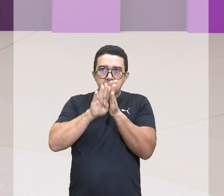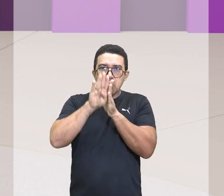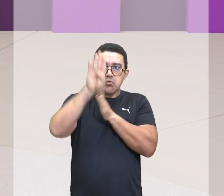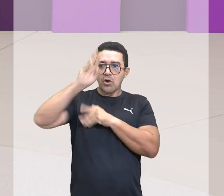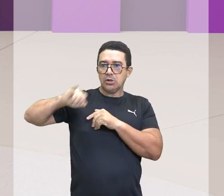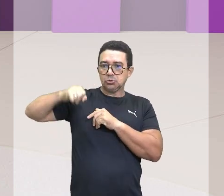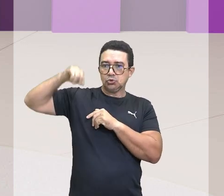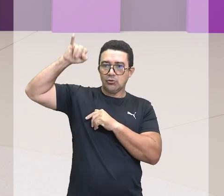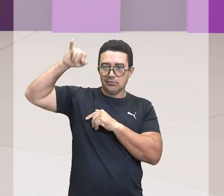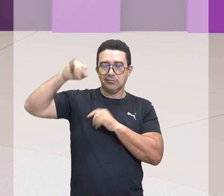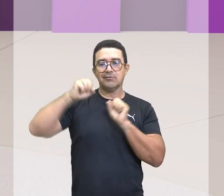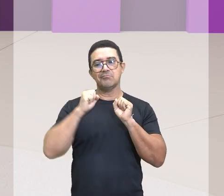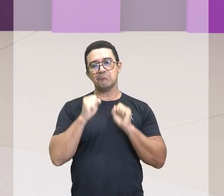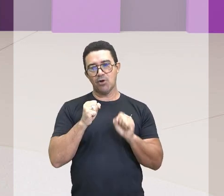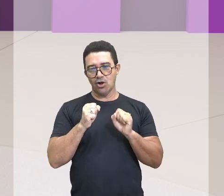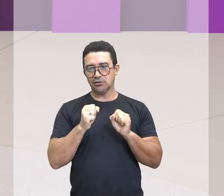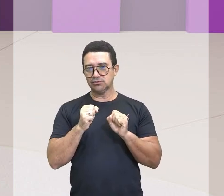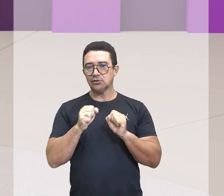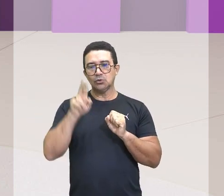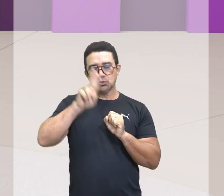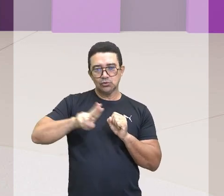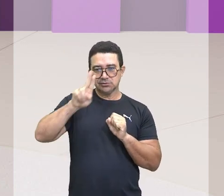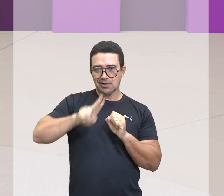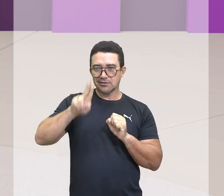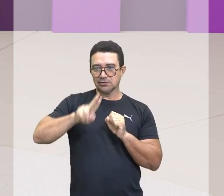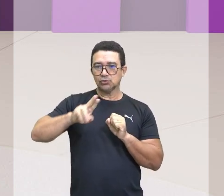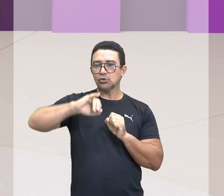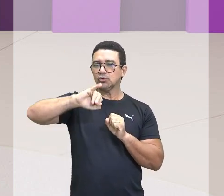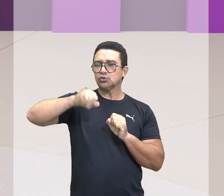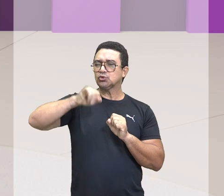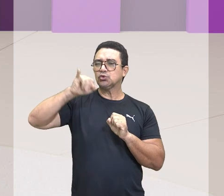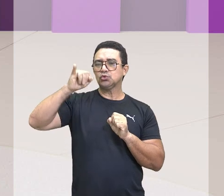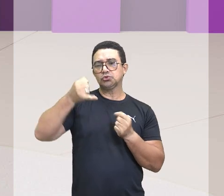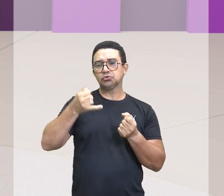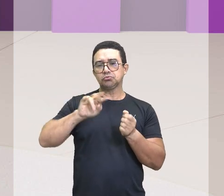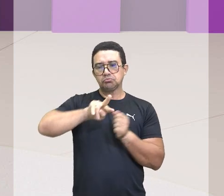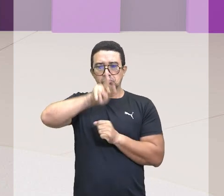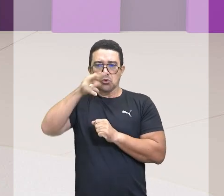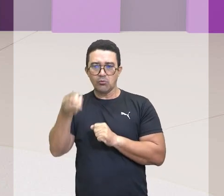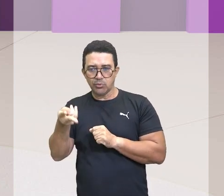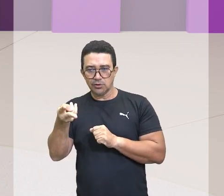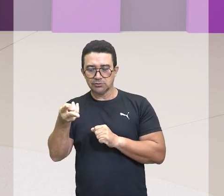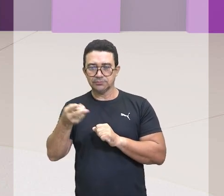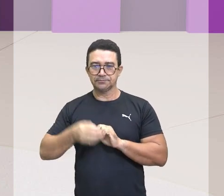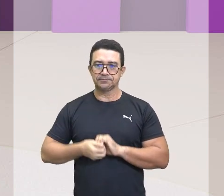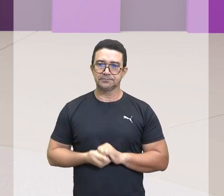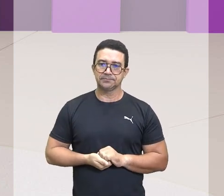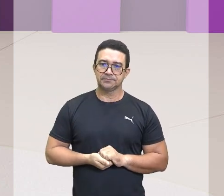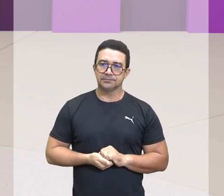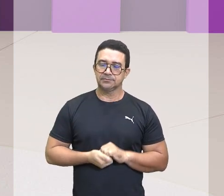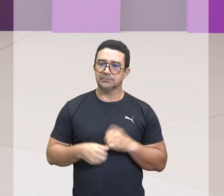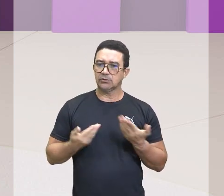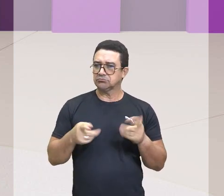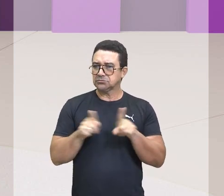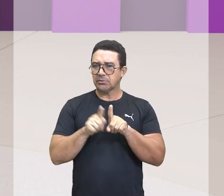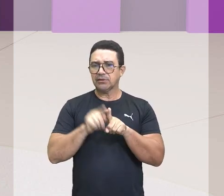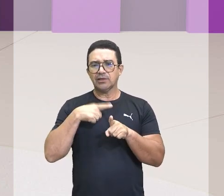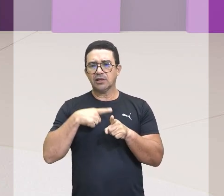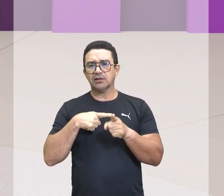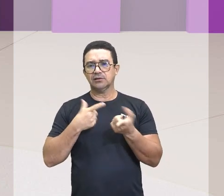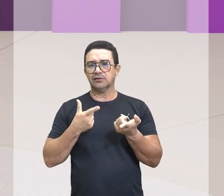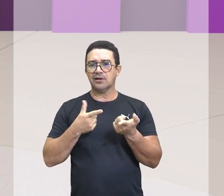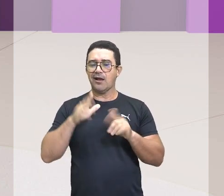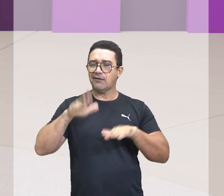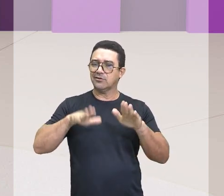em operações que usem os juros compostos, como o Tesouro Direto, existem outras coisas também que fazem isso gerar em